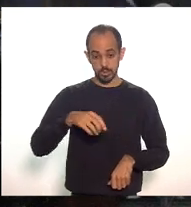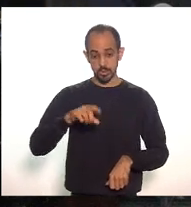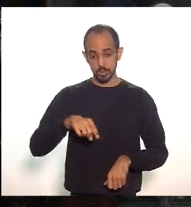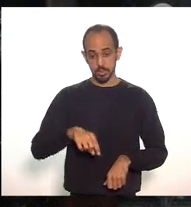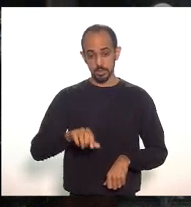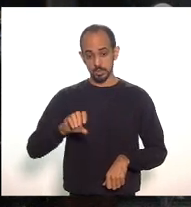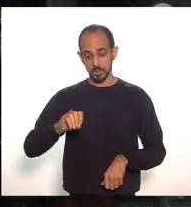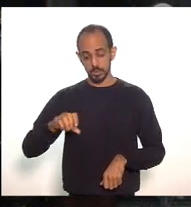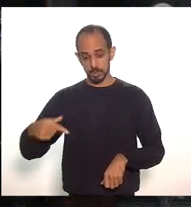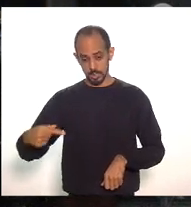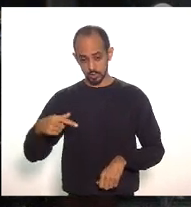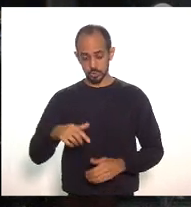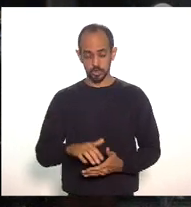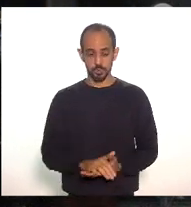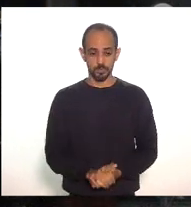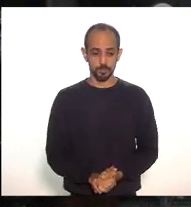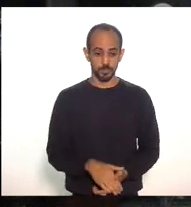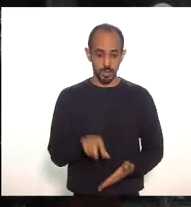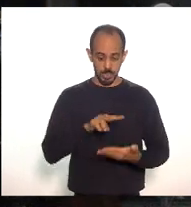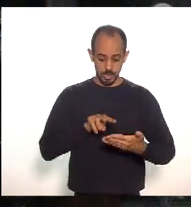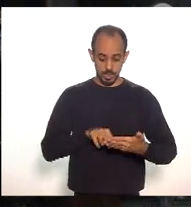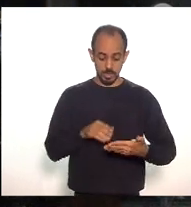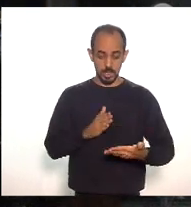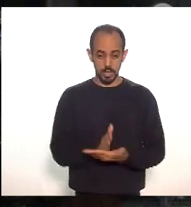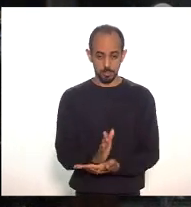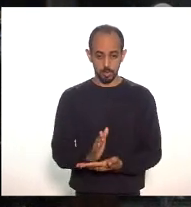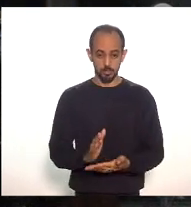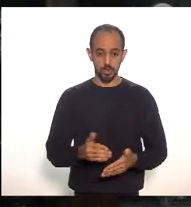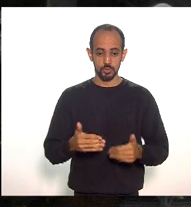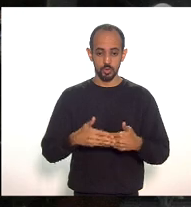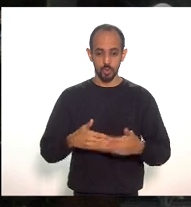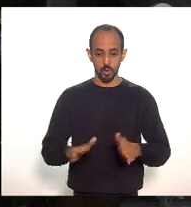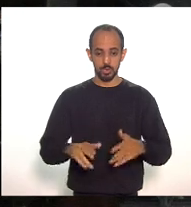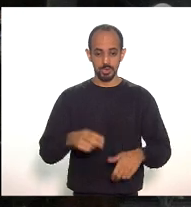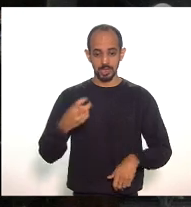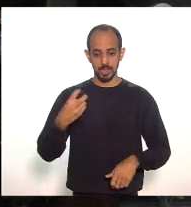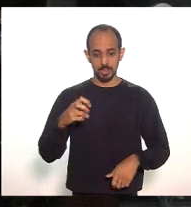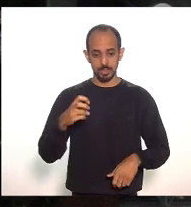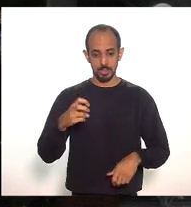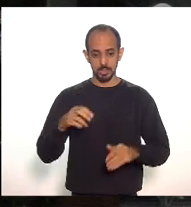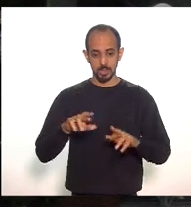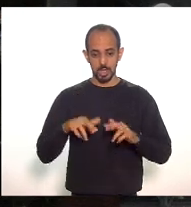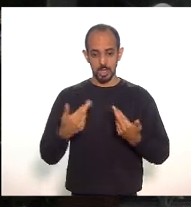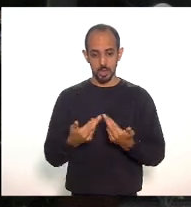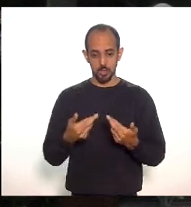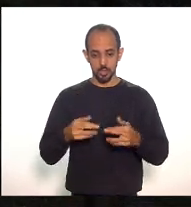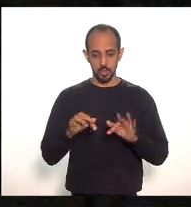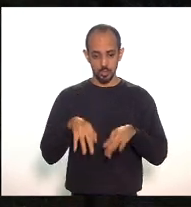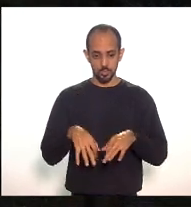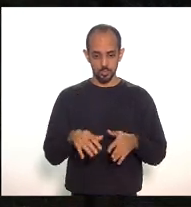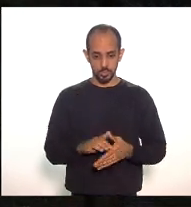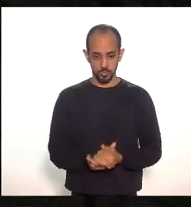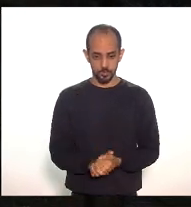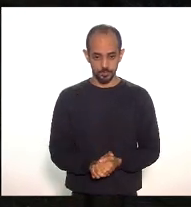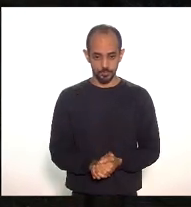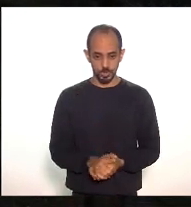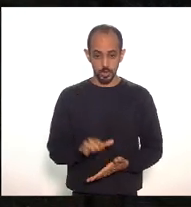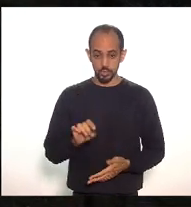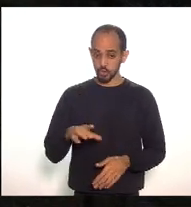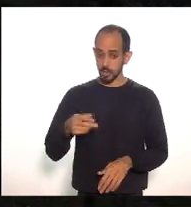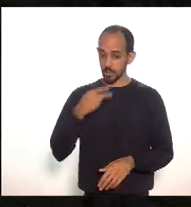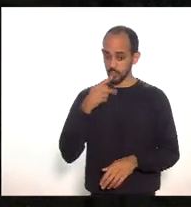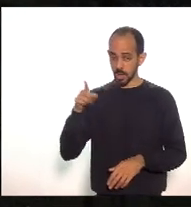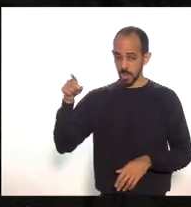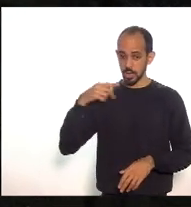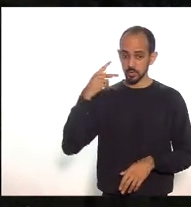lida e aprovada a ata passa-se a ordem da quinta sessão extraordinária pela Ode ao final é só para registrar a presença do